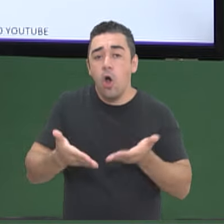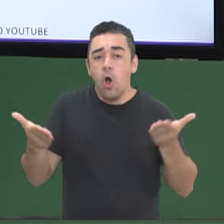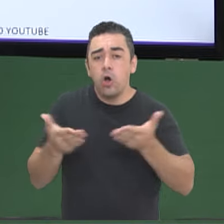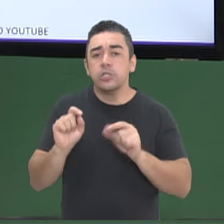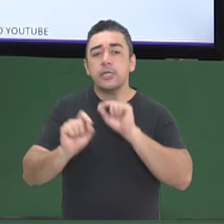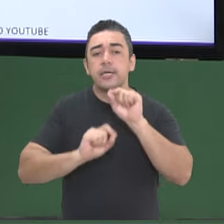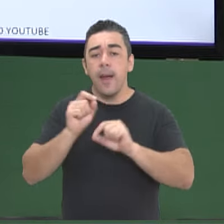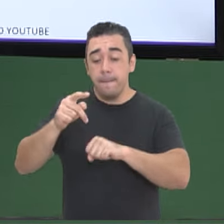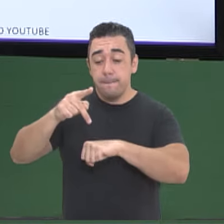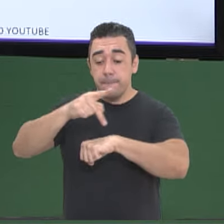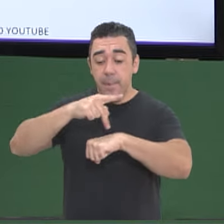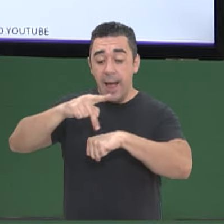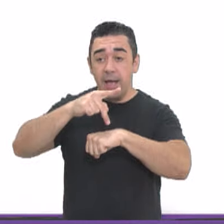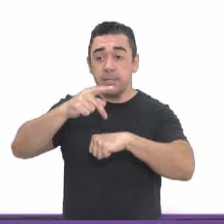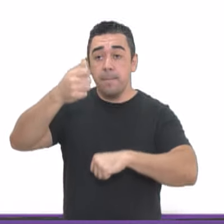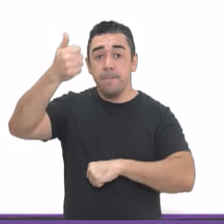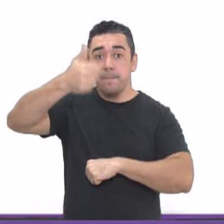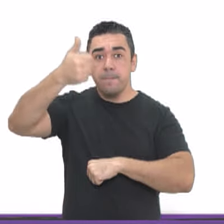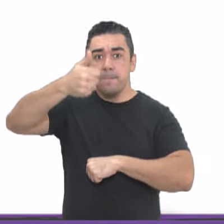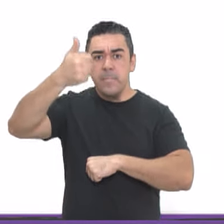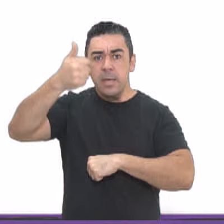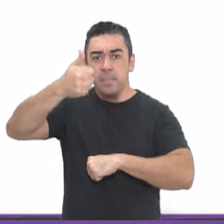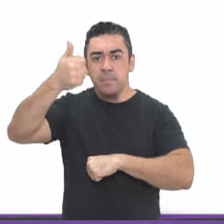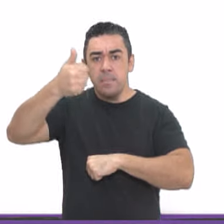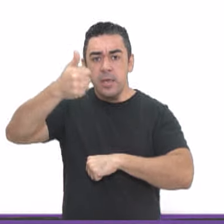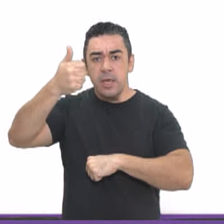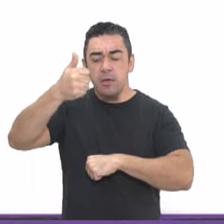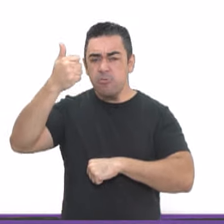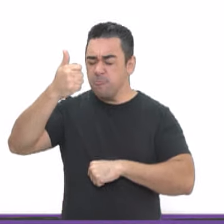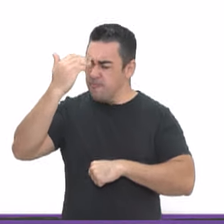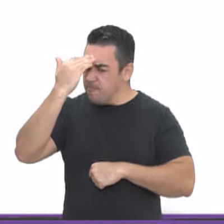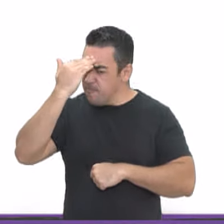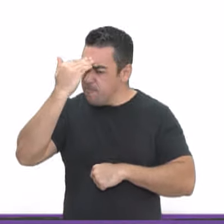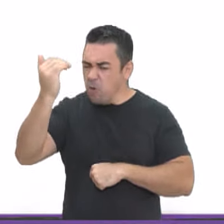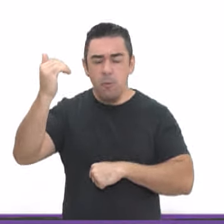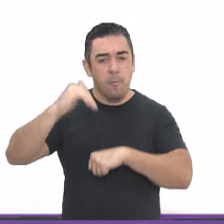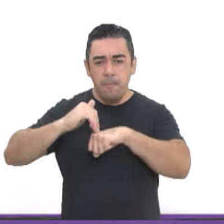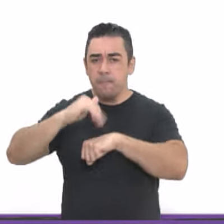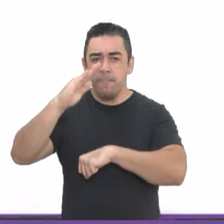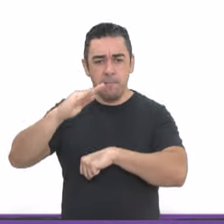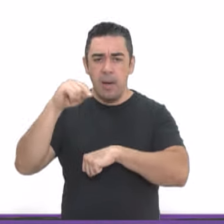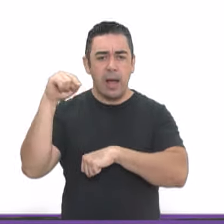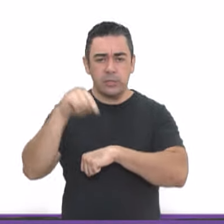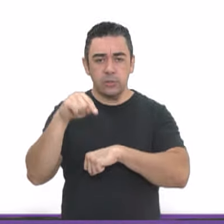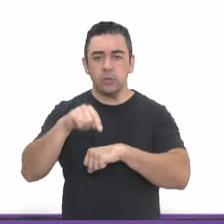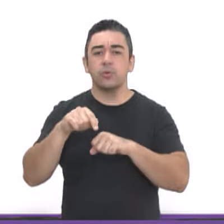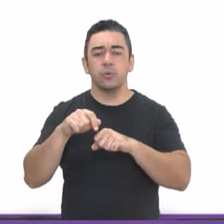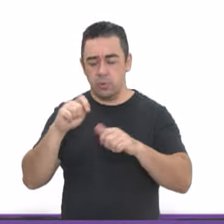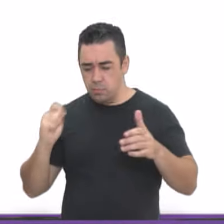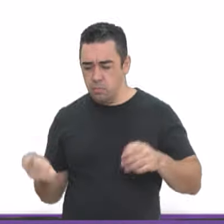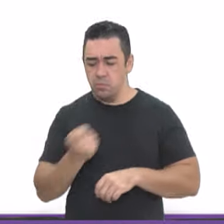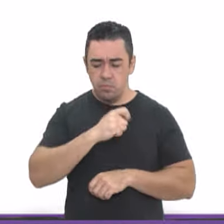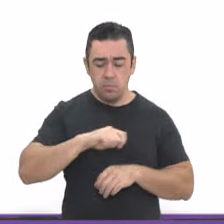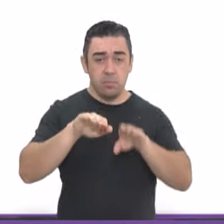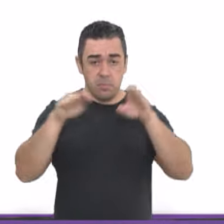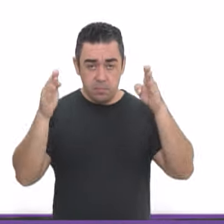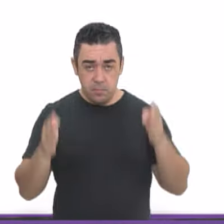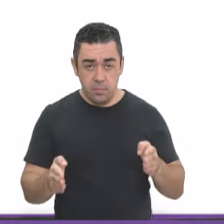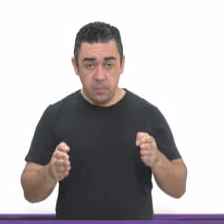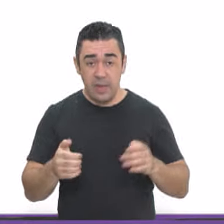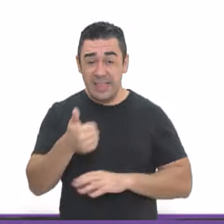é o país que lidera o ranking em popularidade do esporte, né, o tênis de mesa? Com mais de